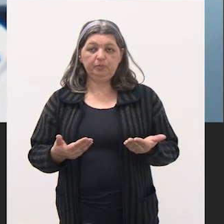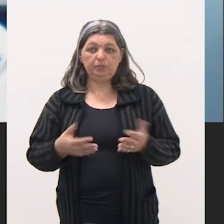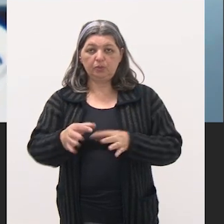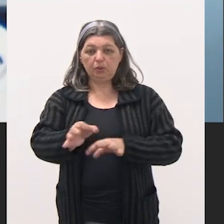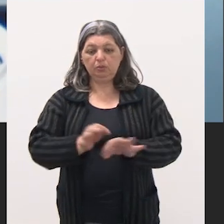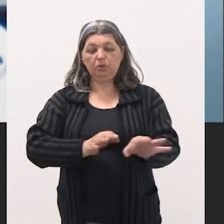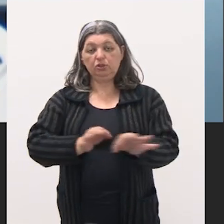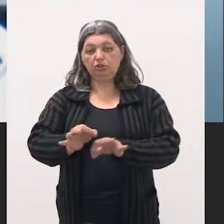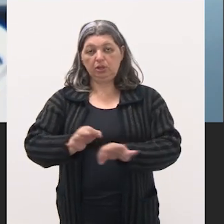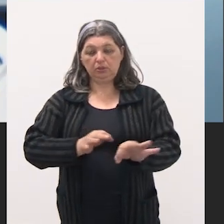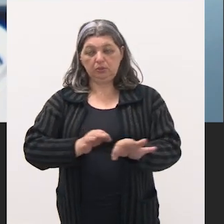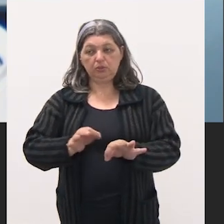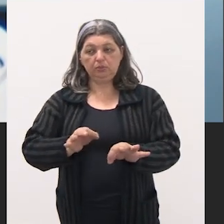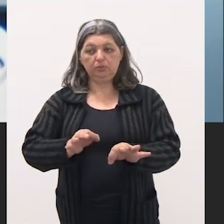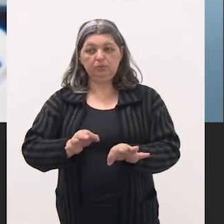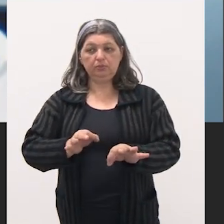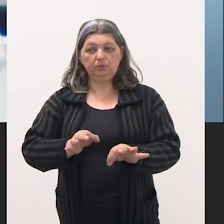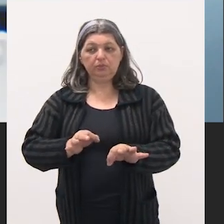projeto de